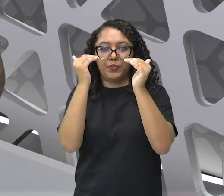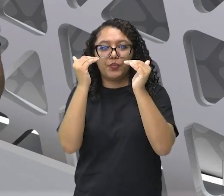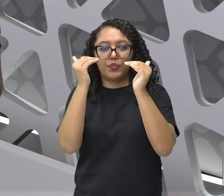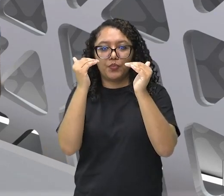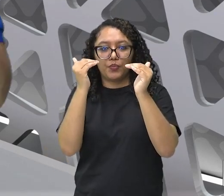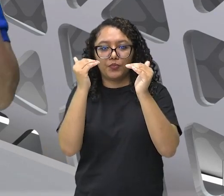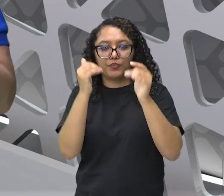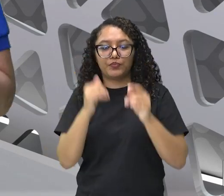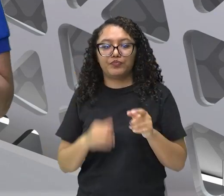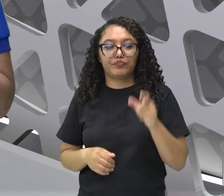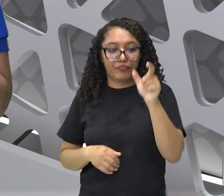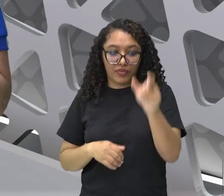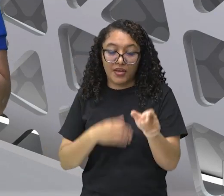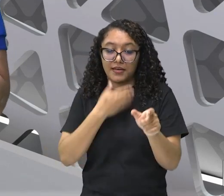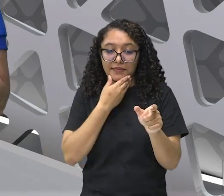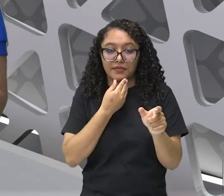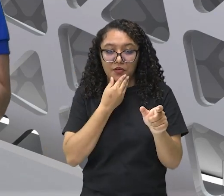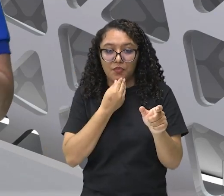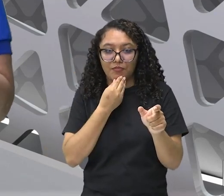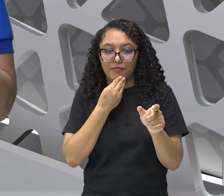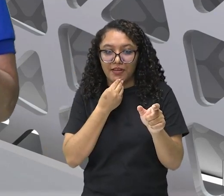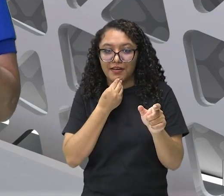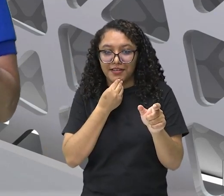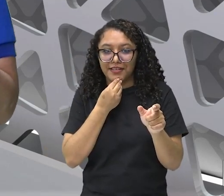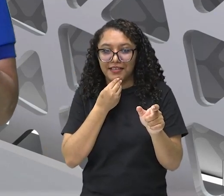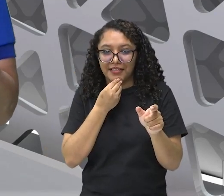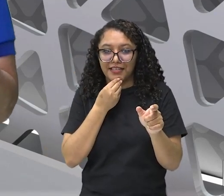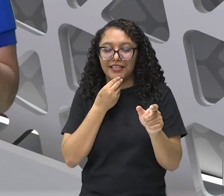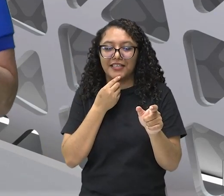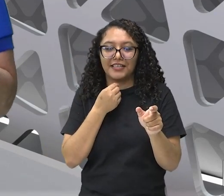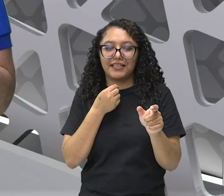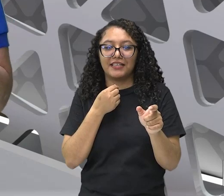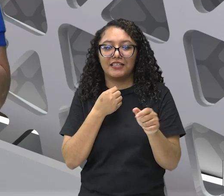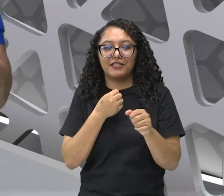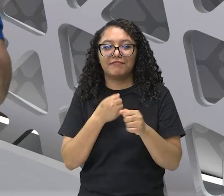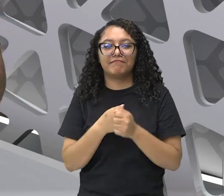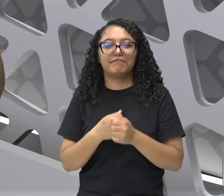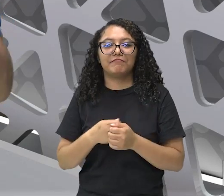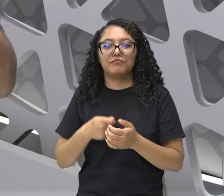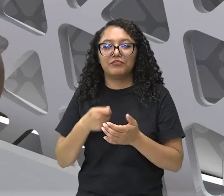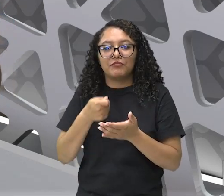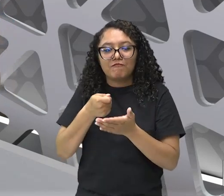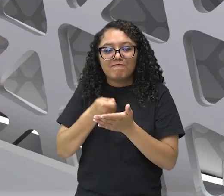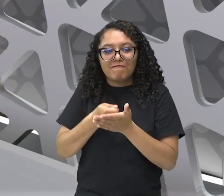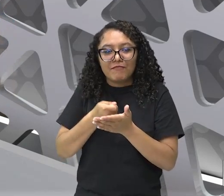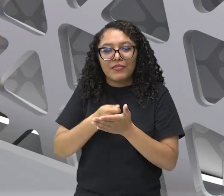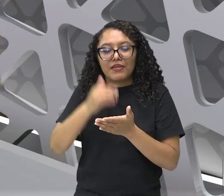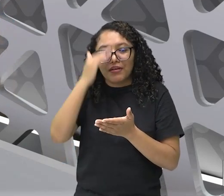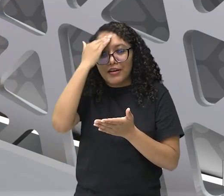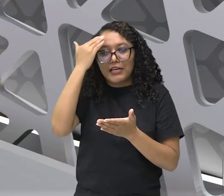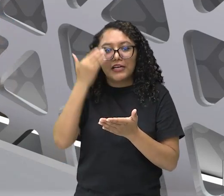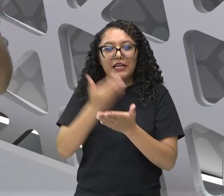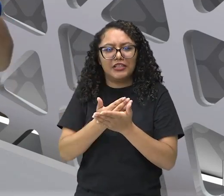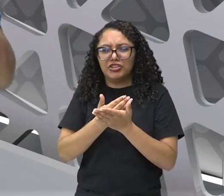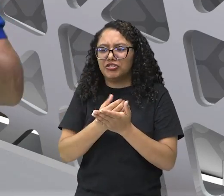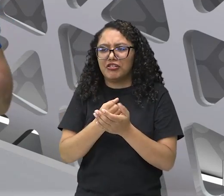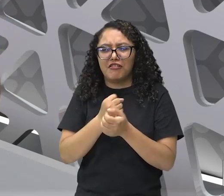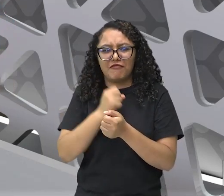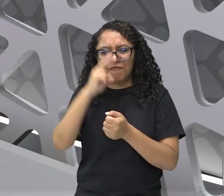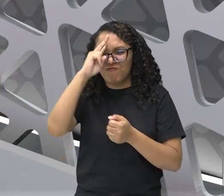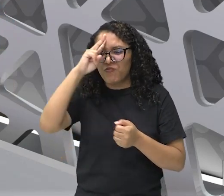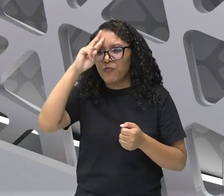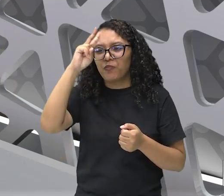falava e defendia de uma forma muito ferrenha que a transcendência